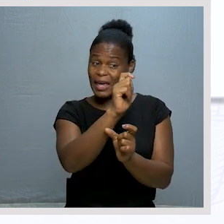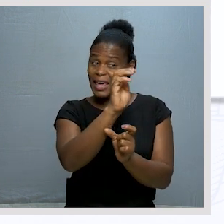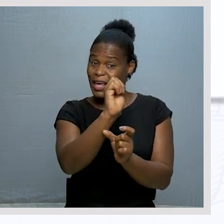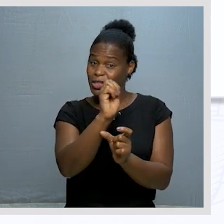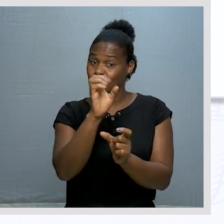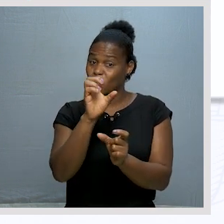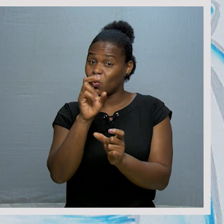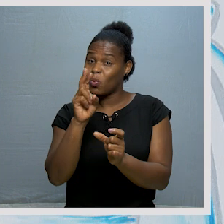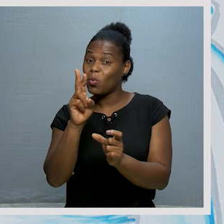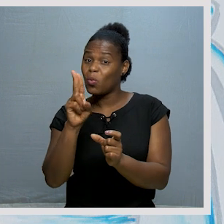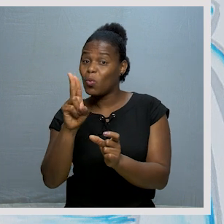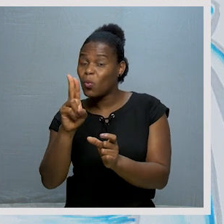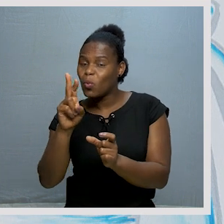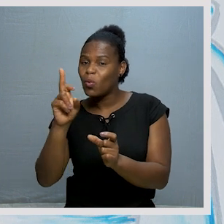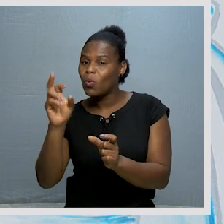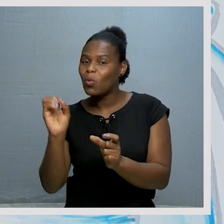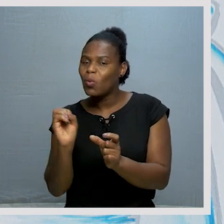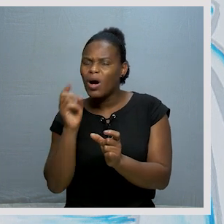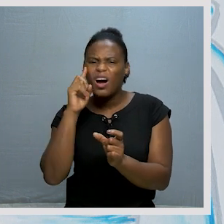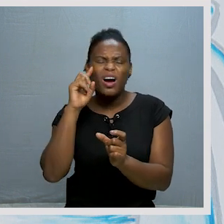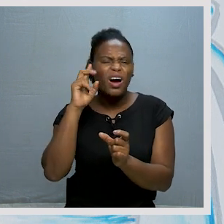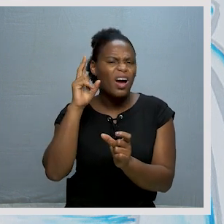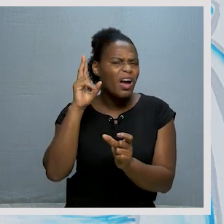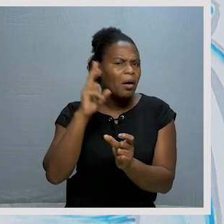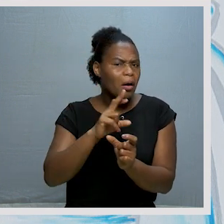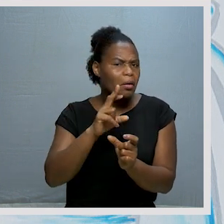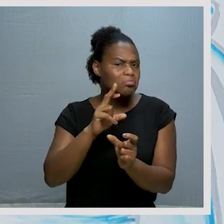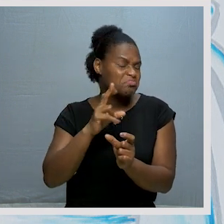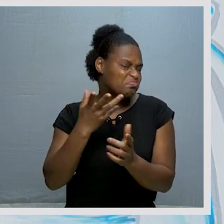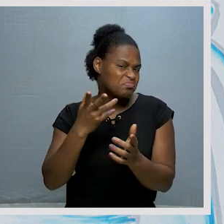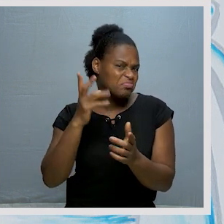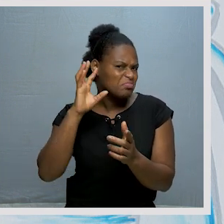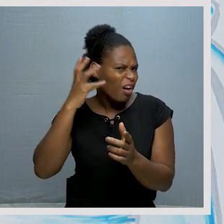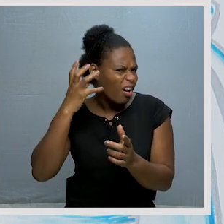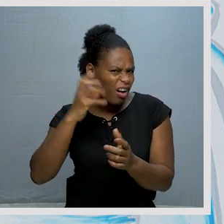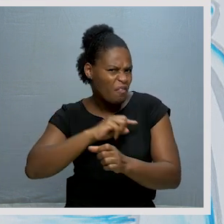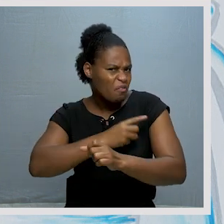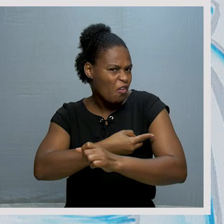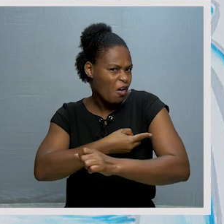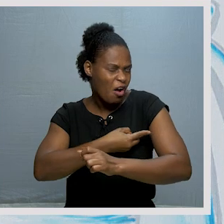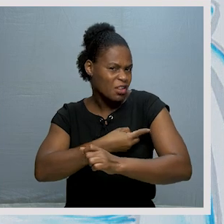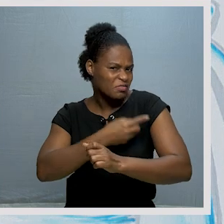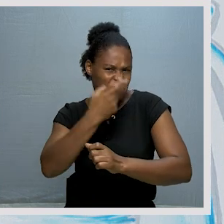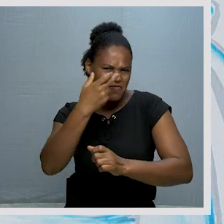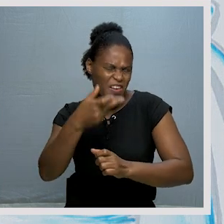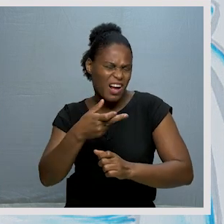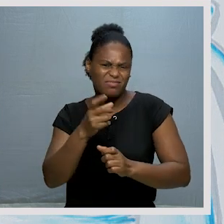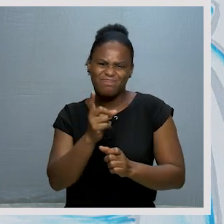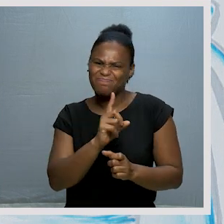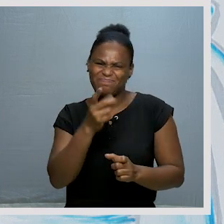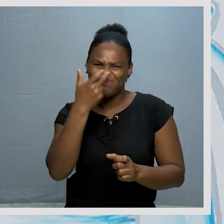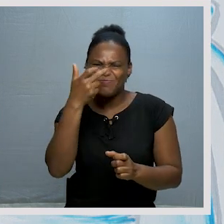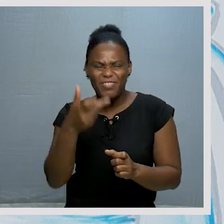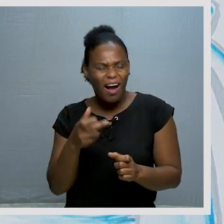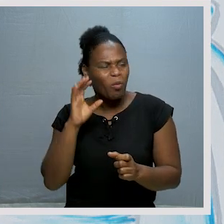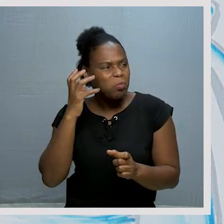Escuro. Aqui, o R, o som é forte ou fraco? Escuro. Exato, o som